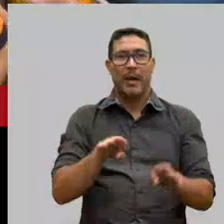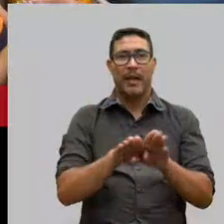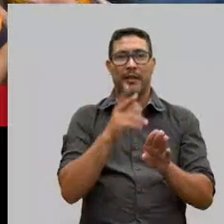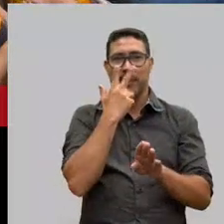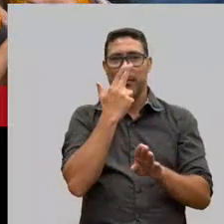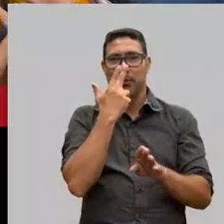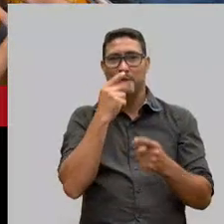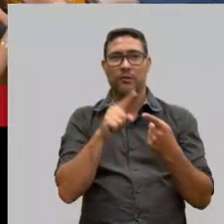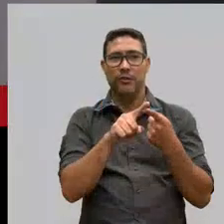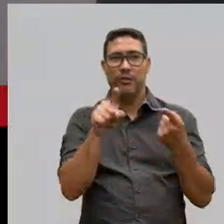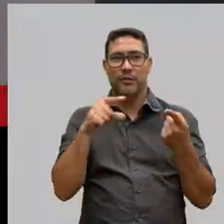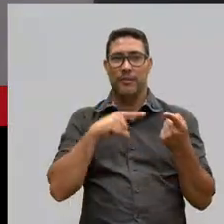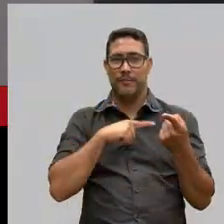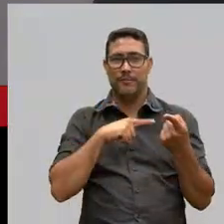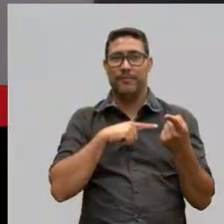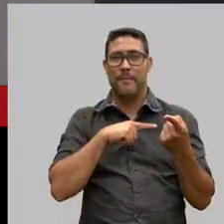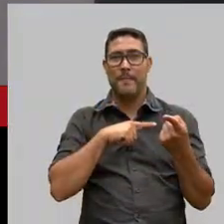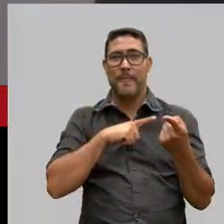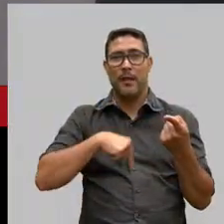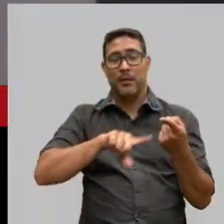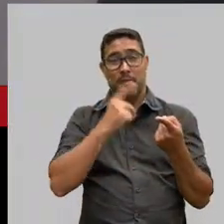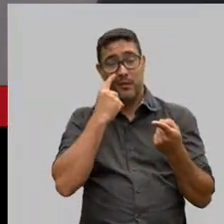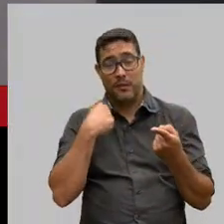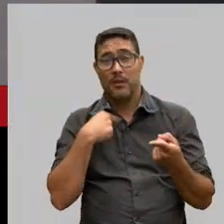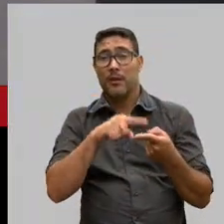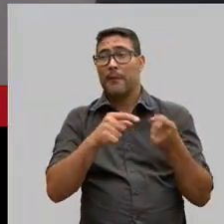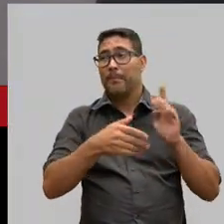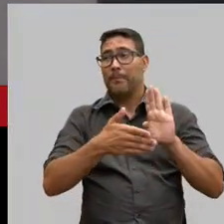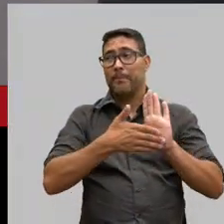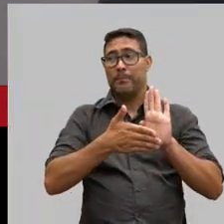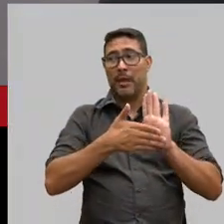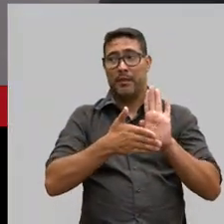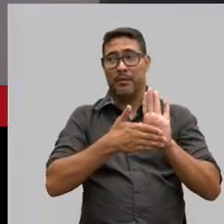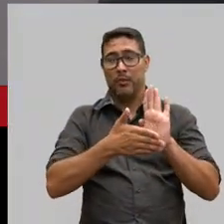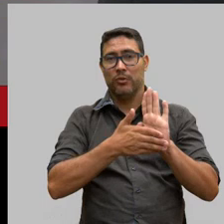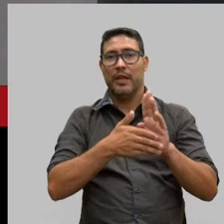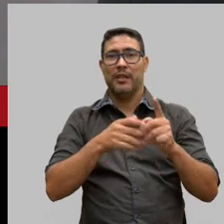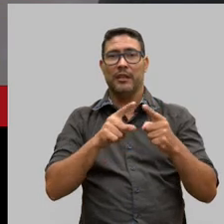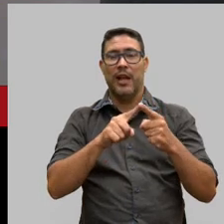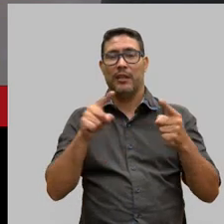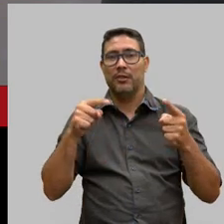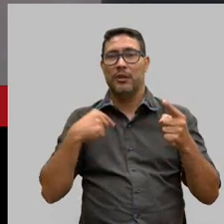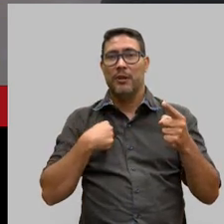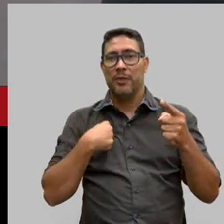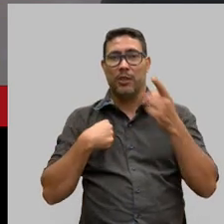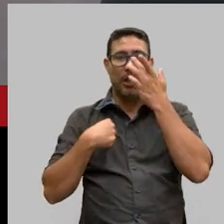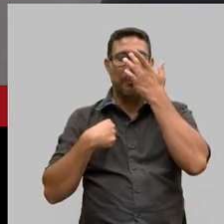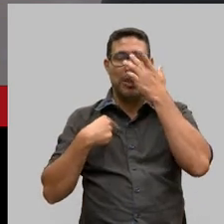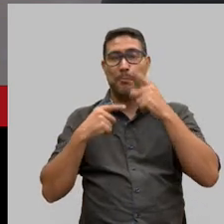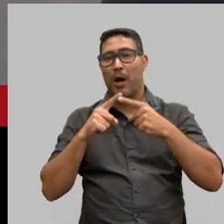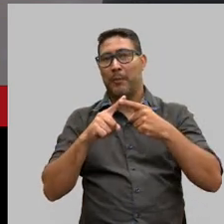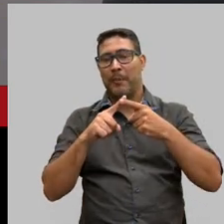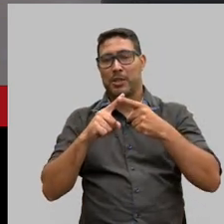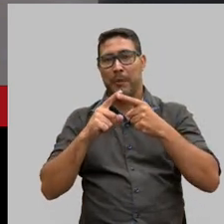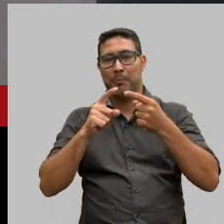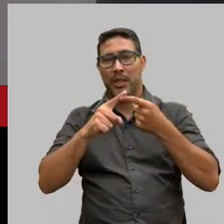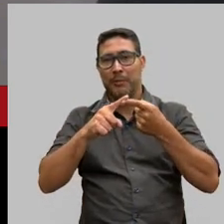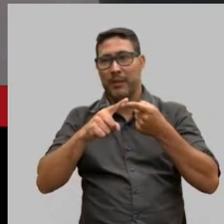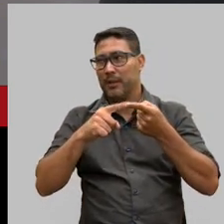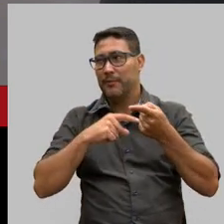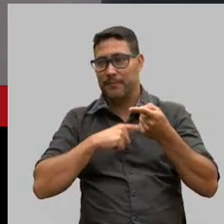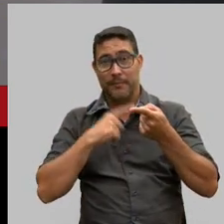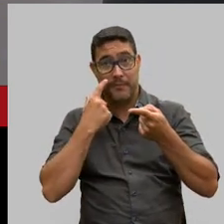falando ali e nós tivemos já a proposta do deputado Cristiano aqui vetada pelo governador do estado que foi uma luta grande né